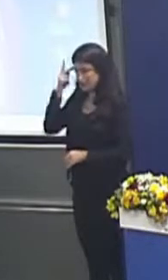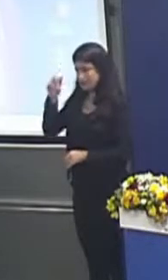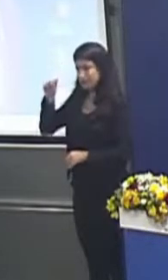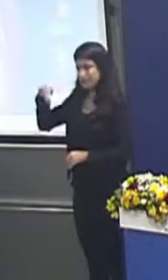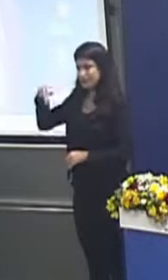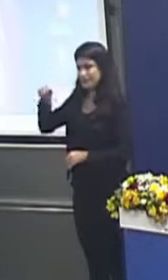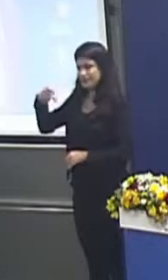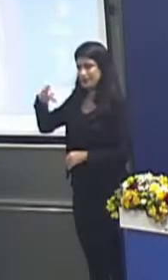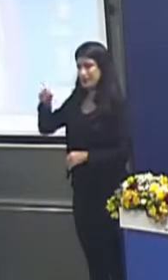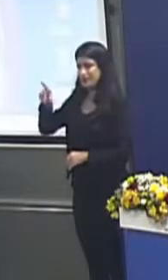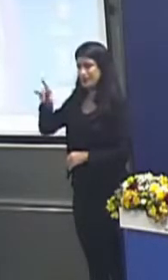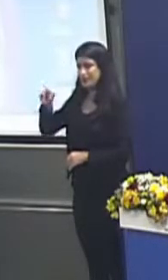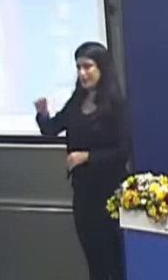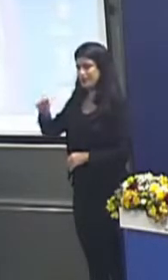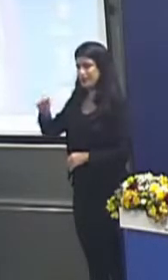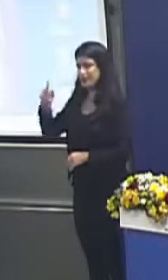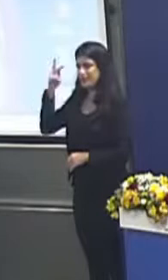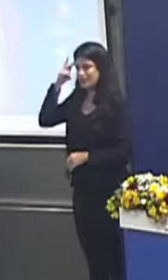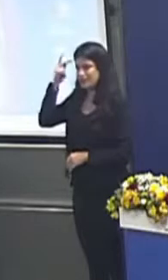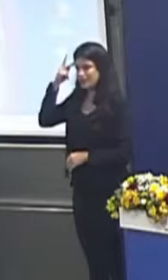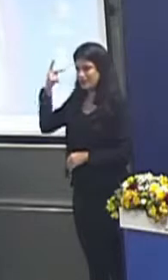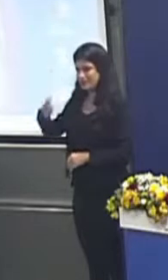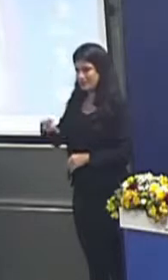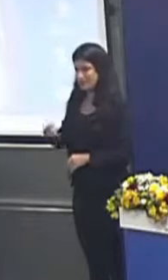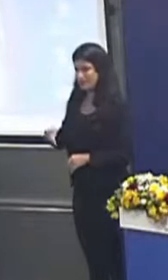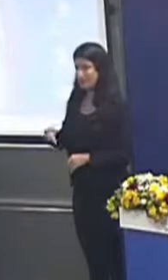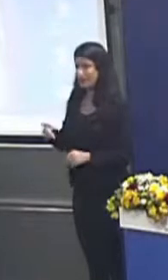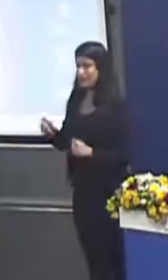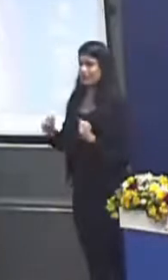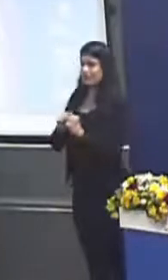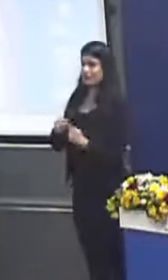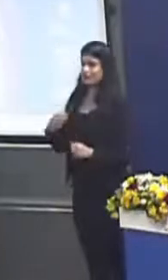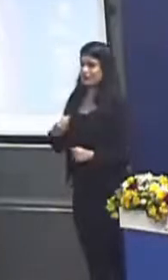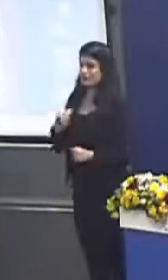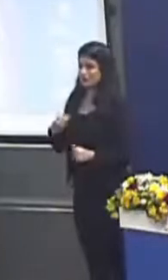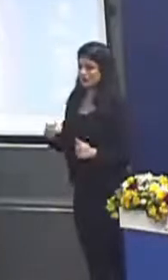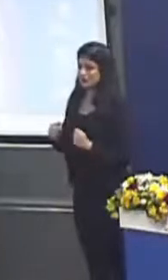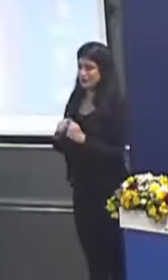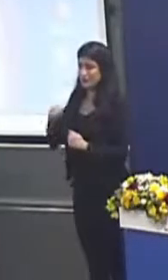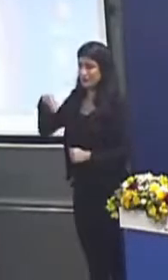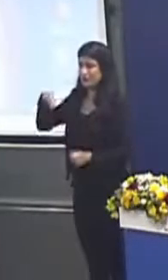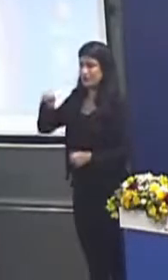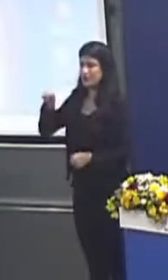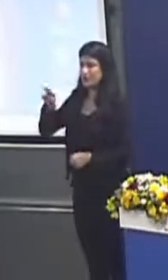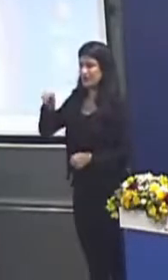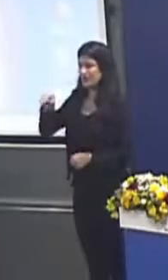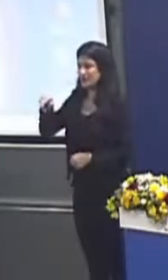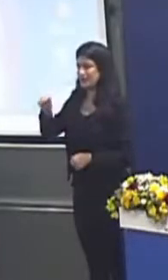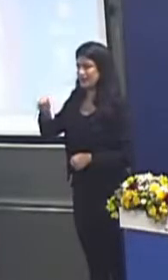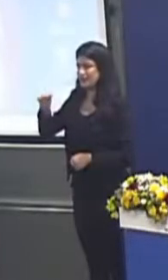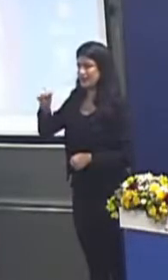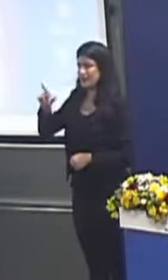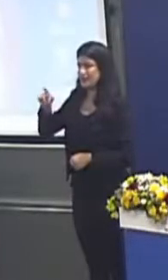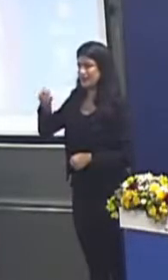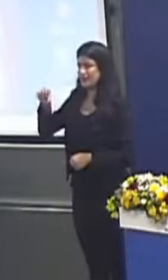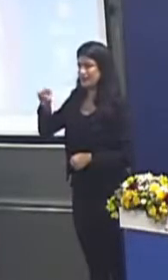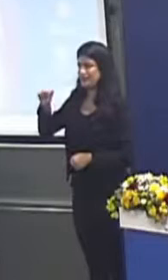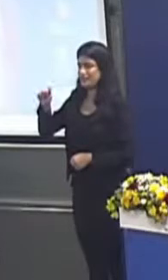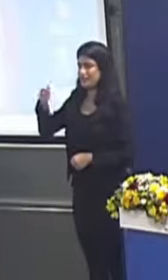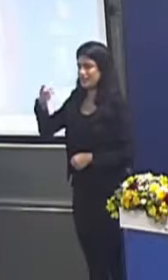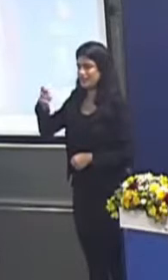Ana Paula, que também é daqui de São Paulo, estão aqui com a gente, a Marina, a Alessandra,